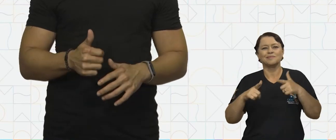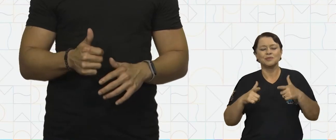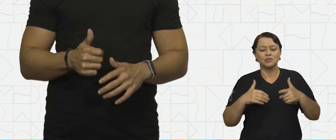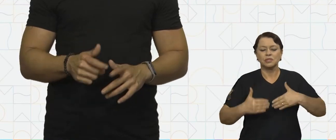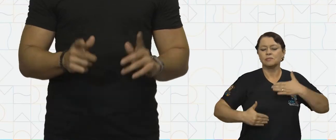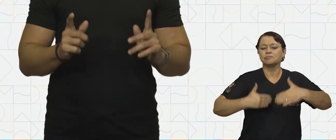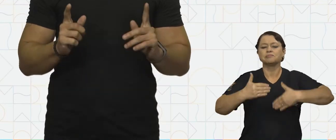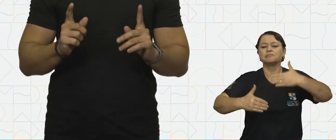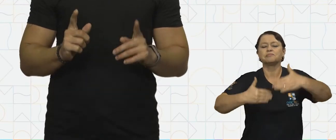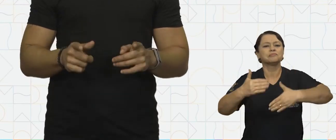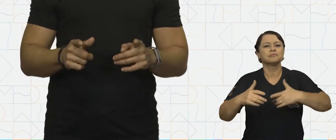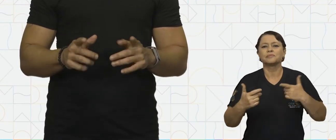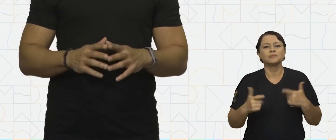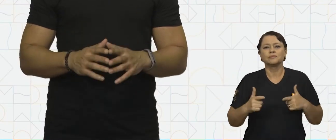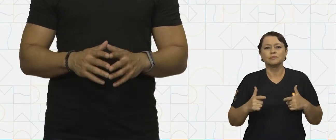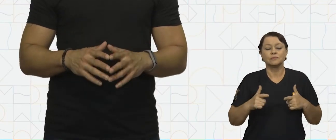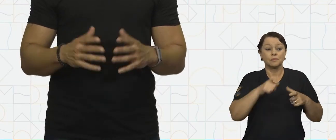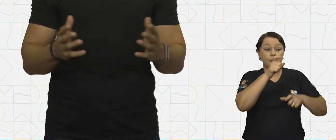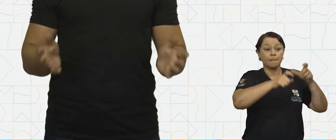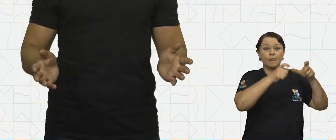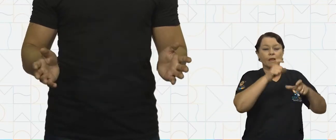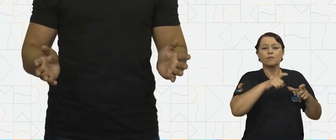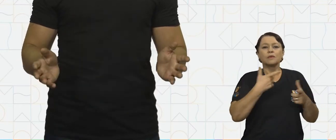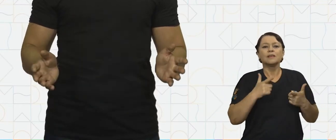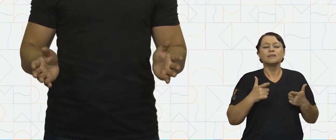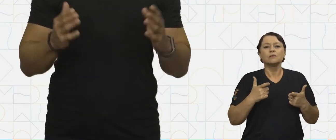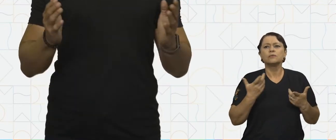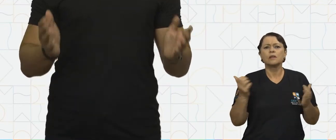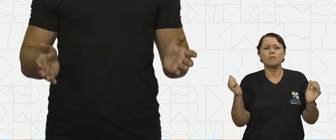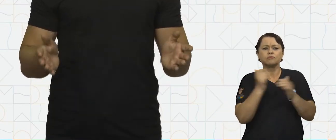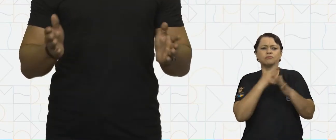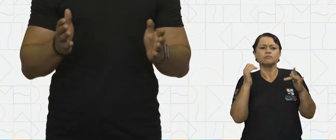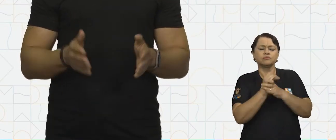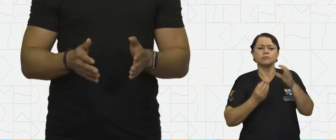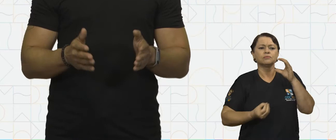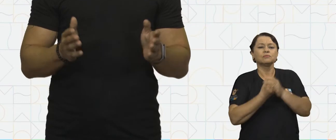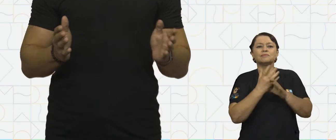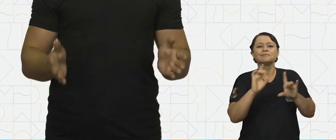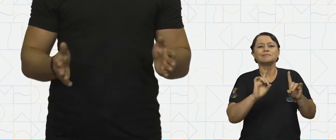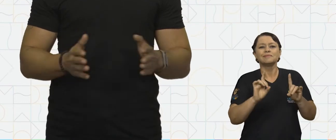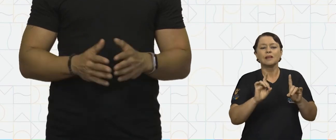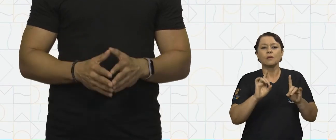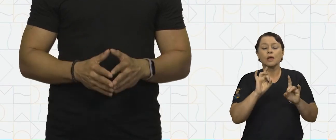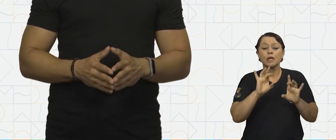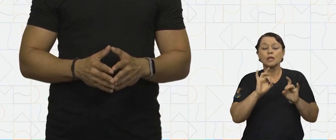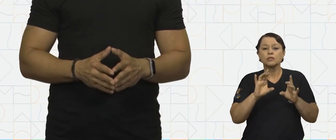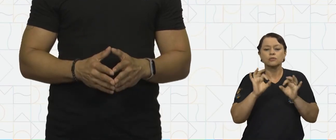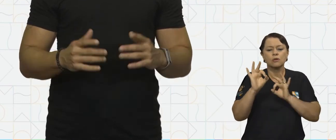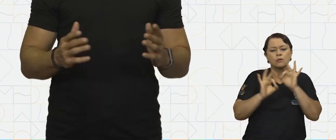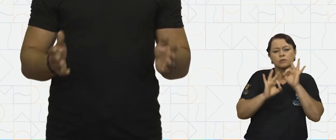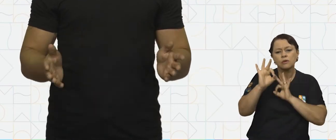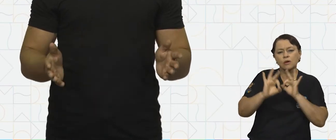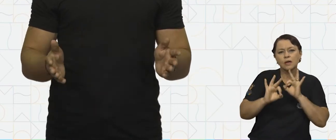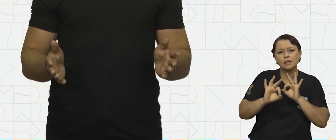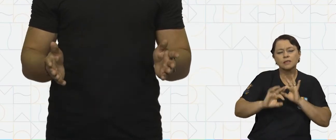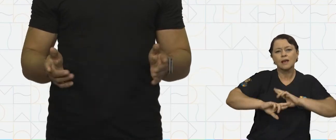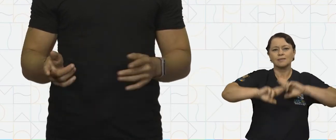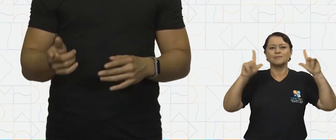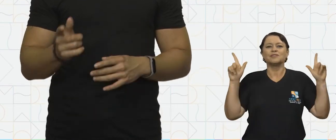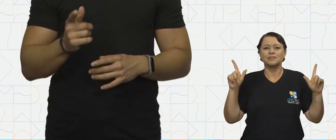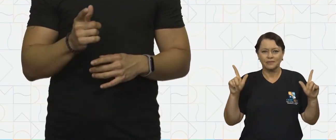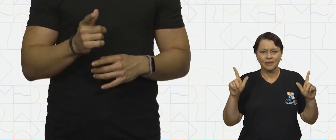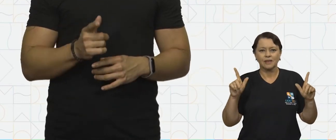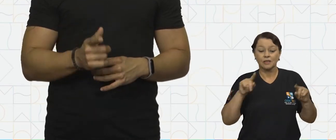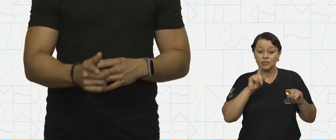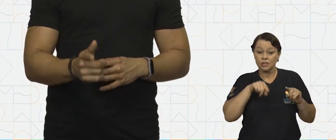evolução, ok? Eles não sabiam que estavam formando cidades, eles apenas mudaram a sua forma de se organizar. Essas